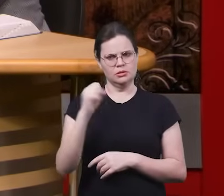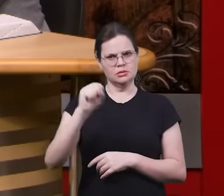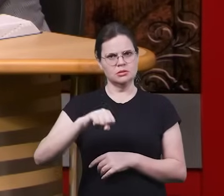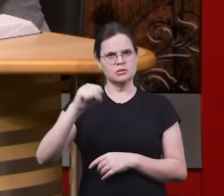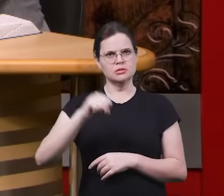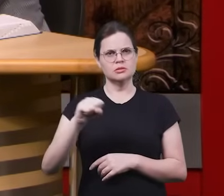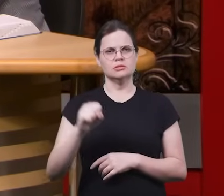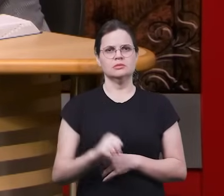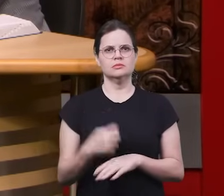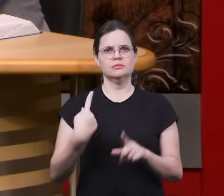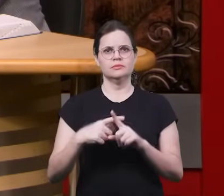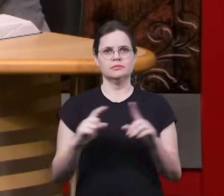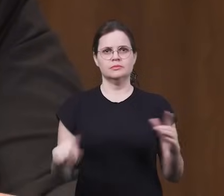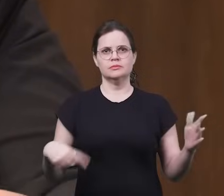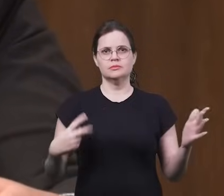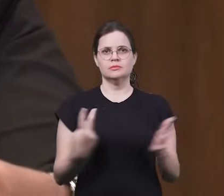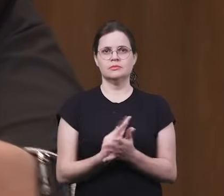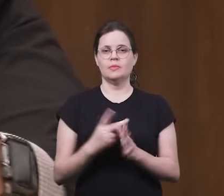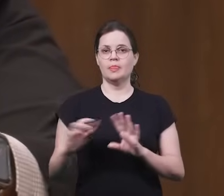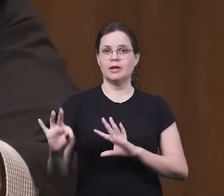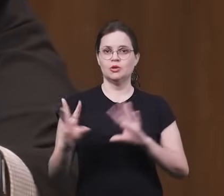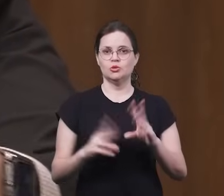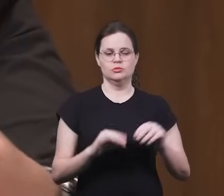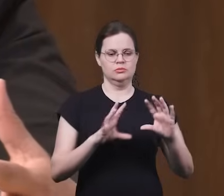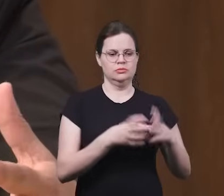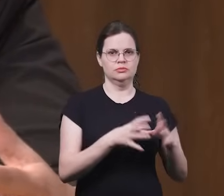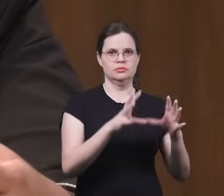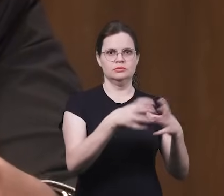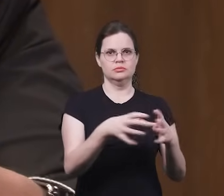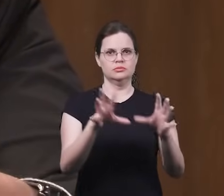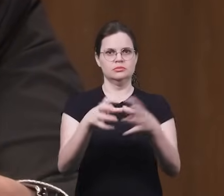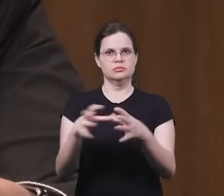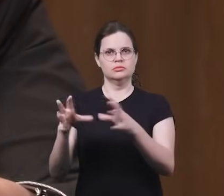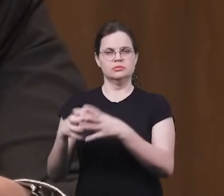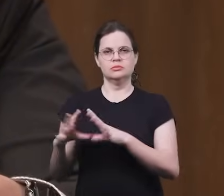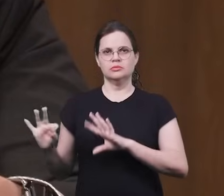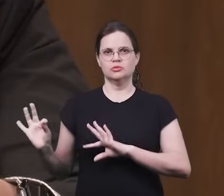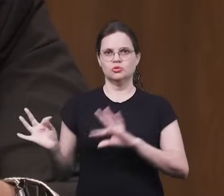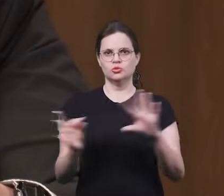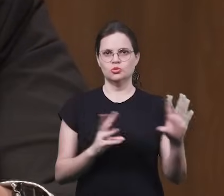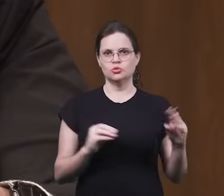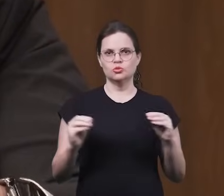Senhor. Certo. Até porque em todas as classes, em todas as